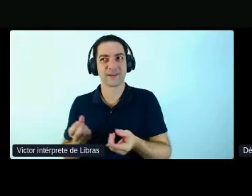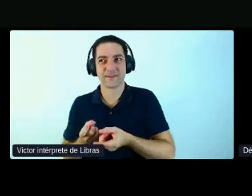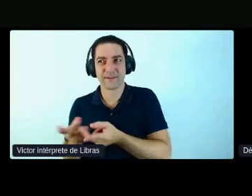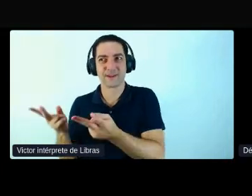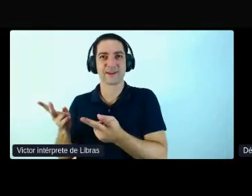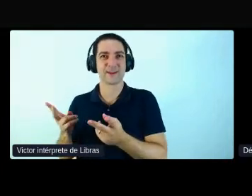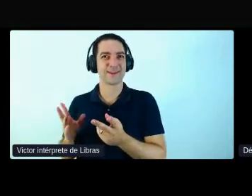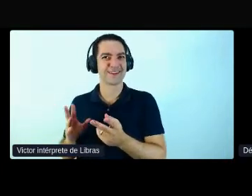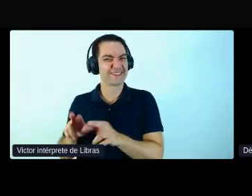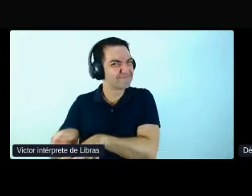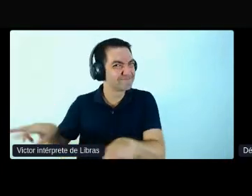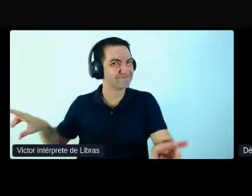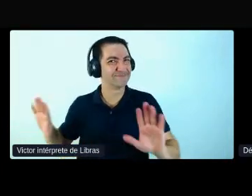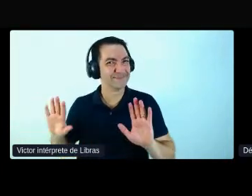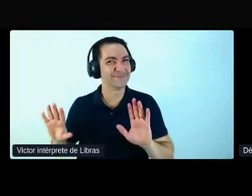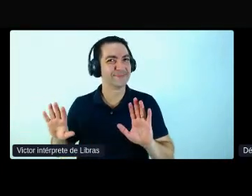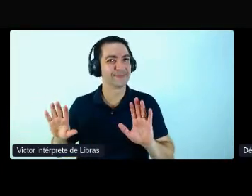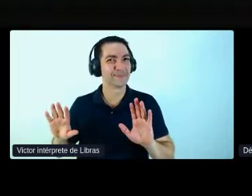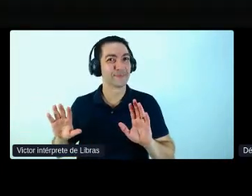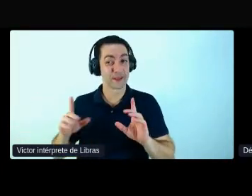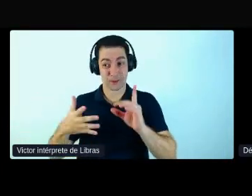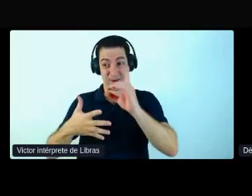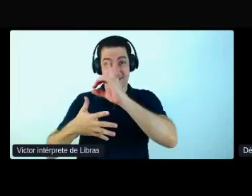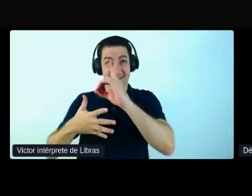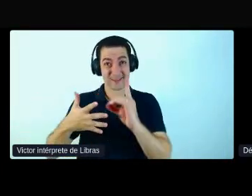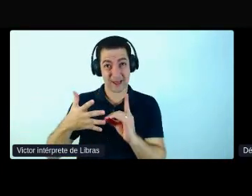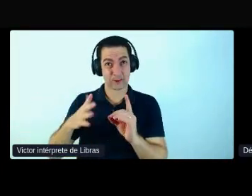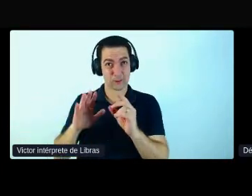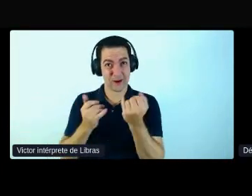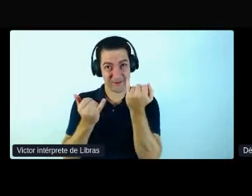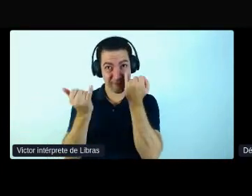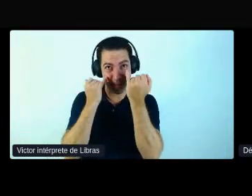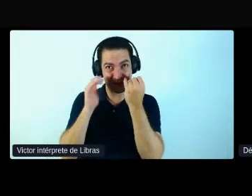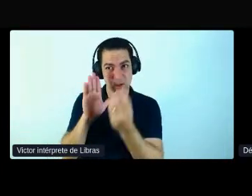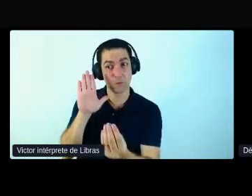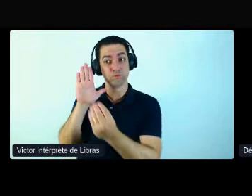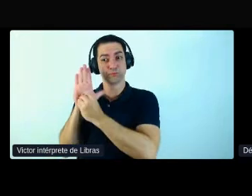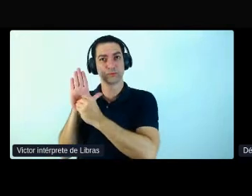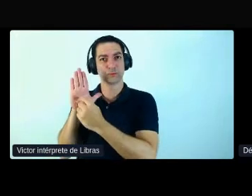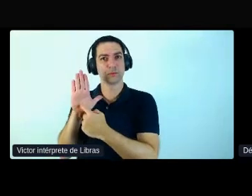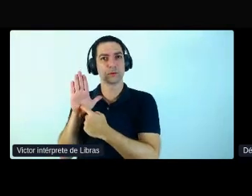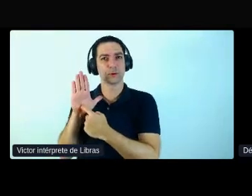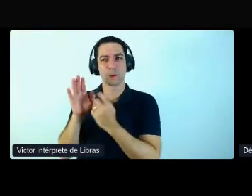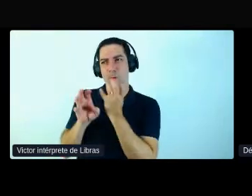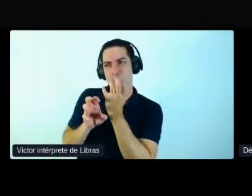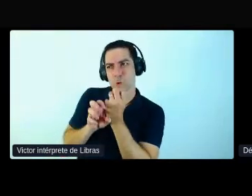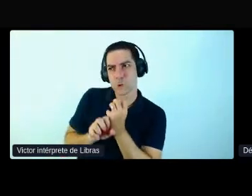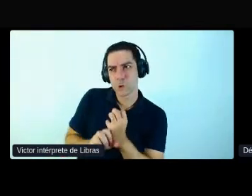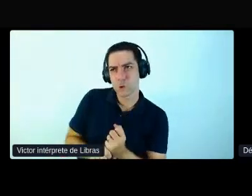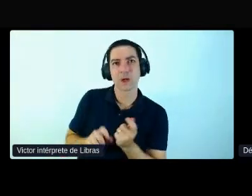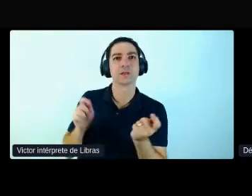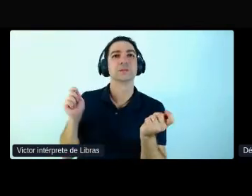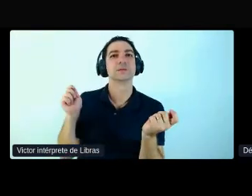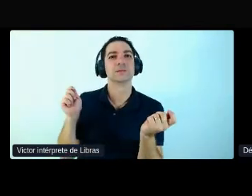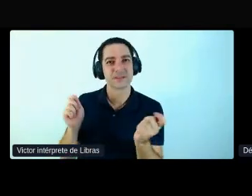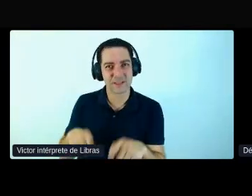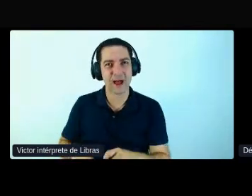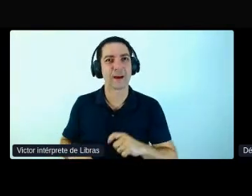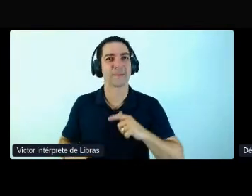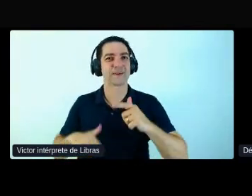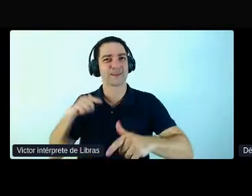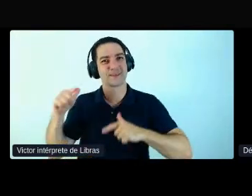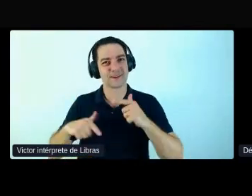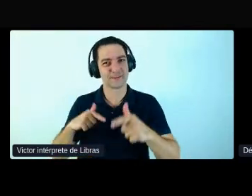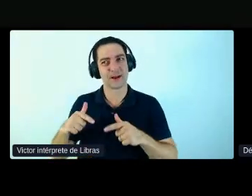para o sexo da pessoa, do nosso usuário, e também dos nossos administradores, as pessoas que